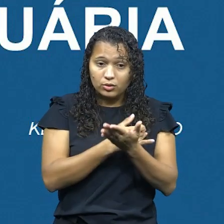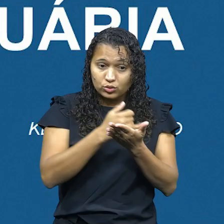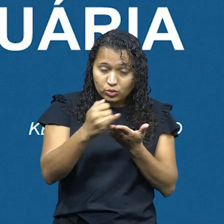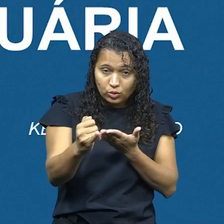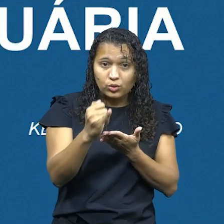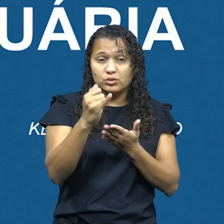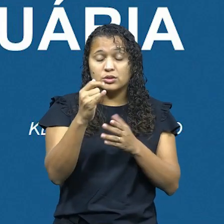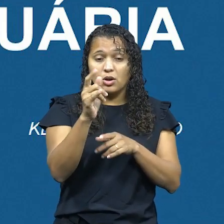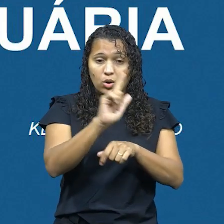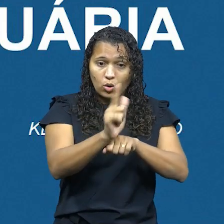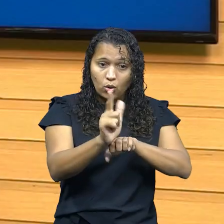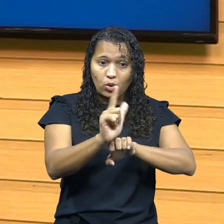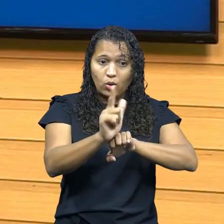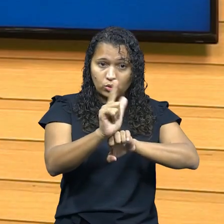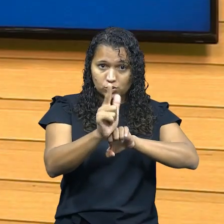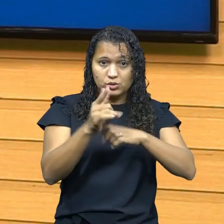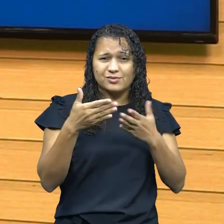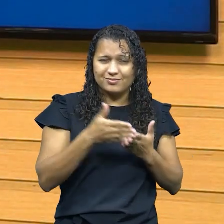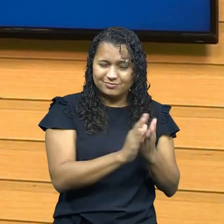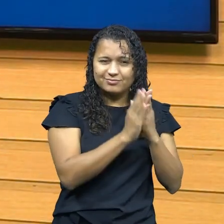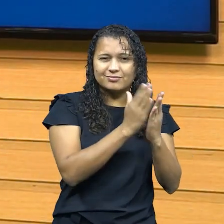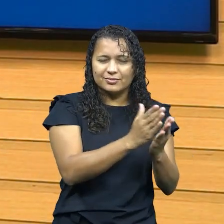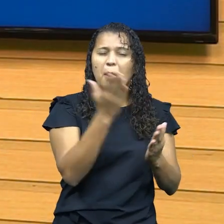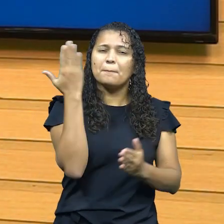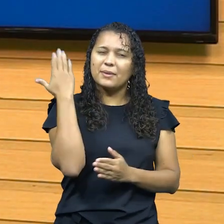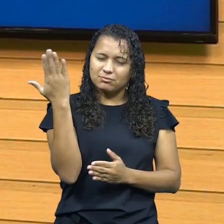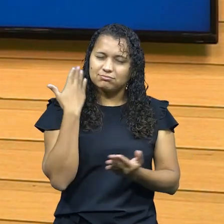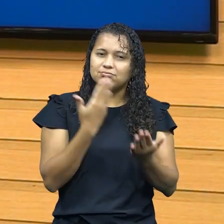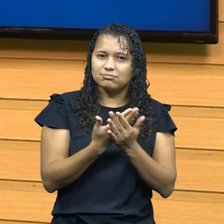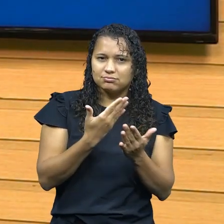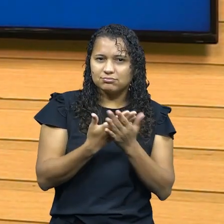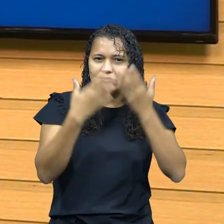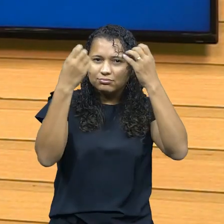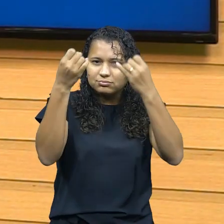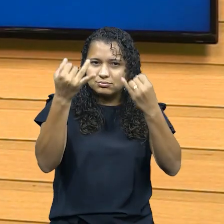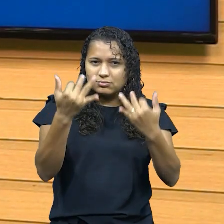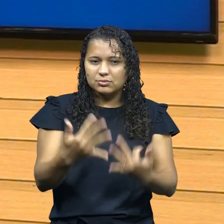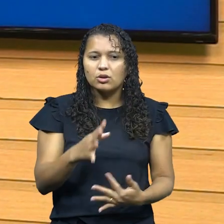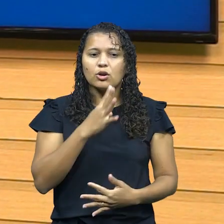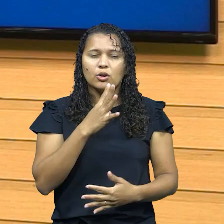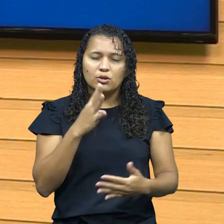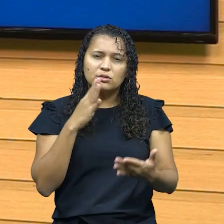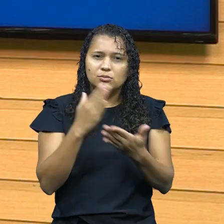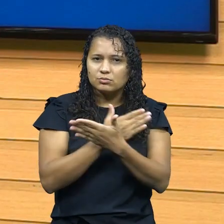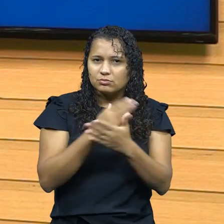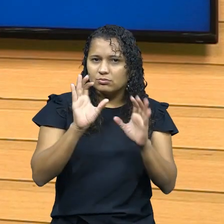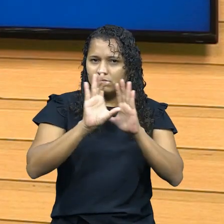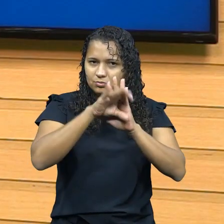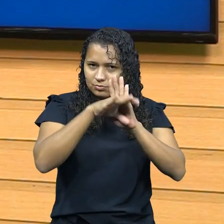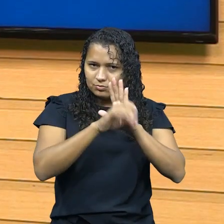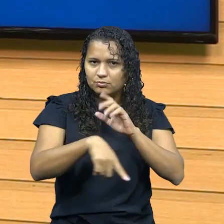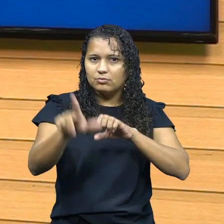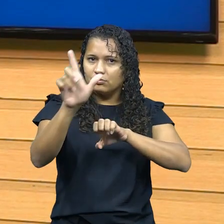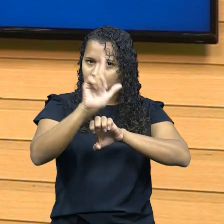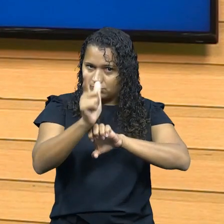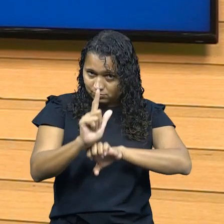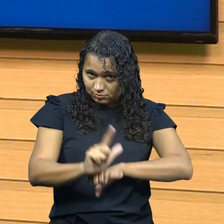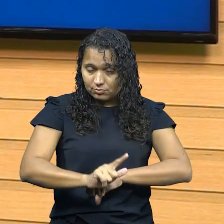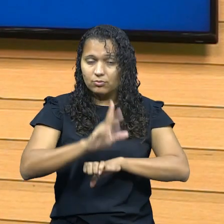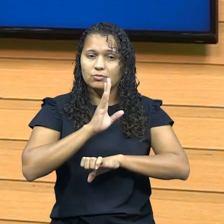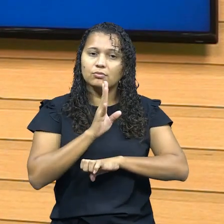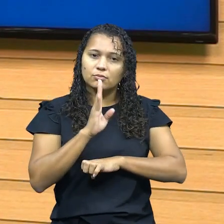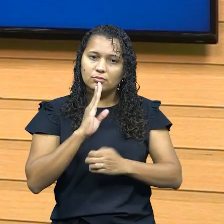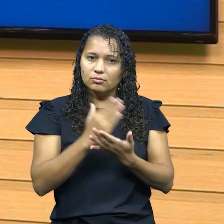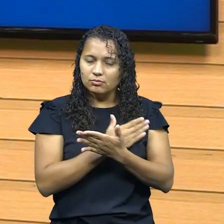Logística Portuária. Como conversamos na nossa última aula, a gente conheceu alguns conceitos de logística, né? A gente